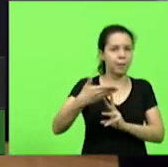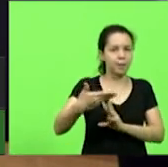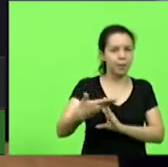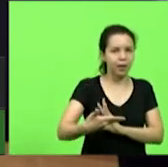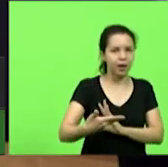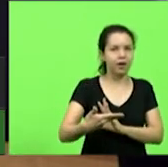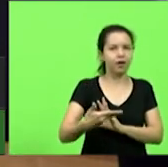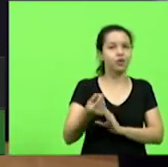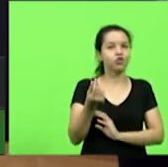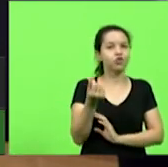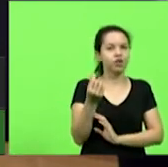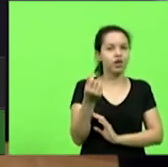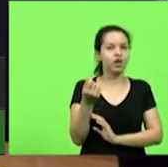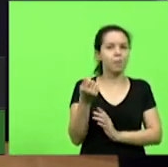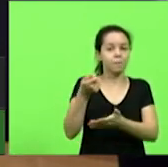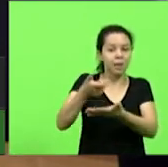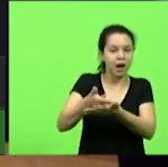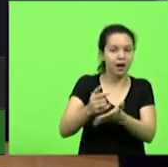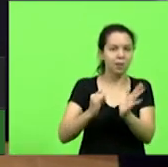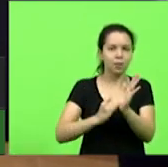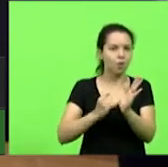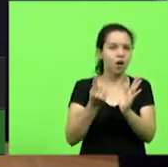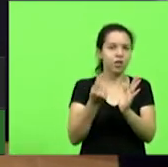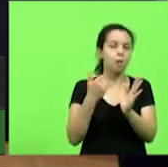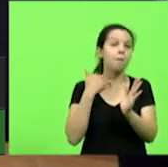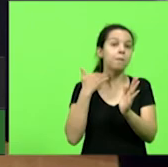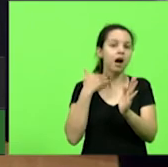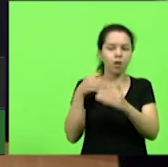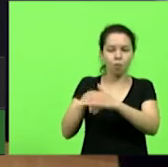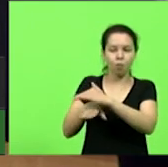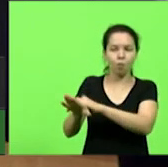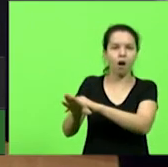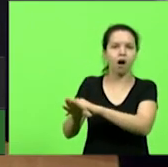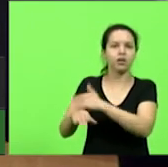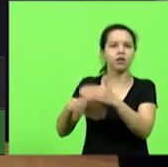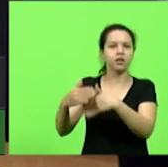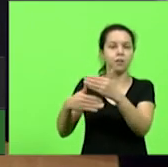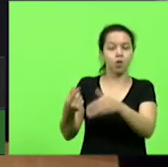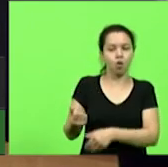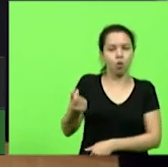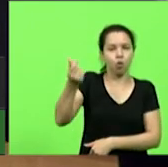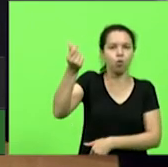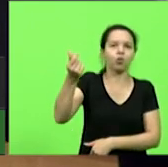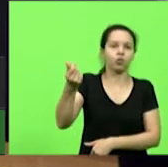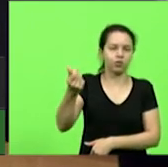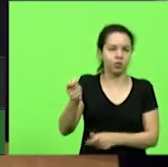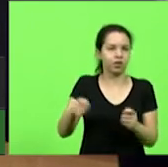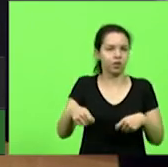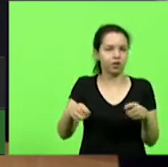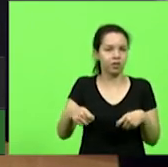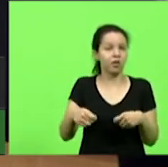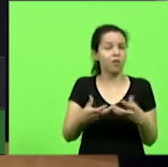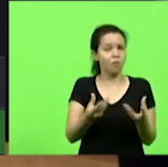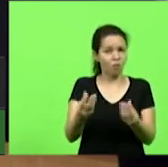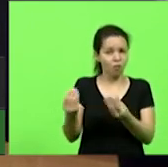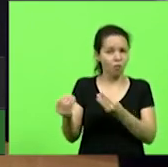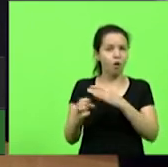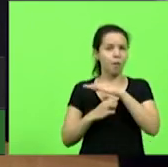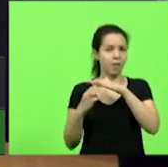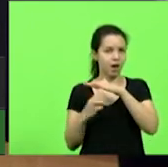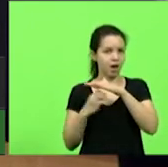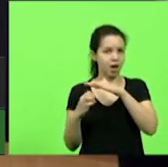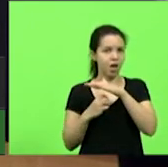pagar o imposto, eles aplicavam e depois eles retiram esse juro, e era o lucro da empresa. Então, tem muito empresário que lucra